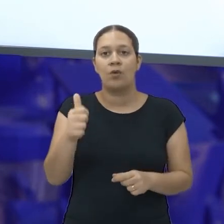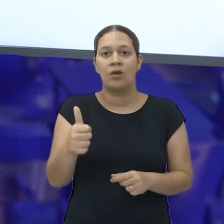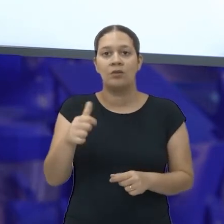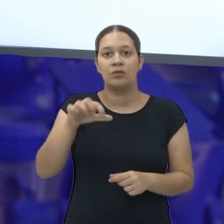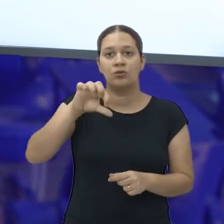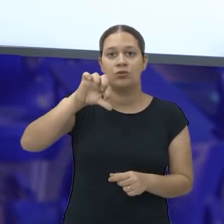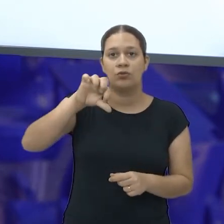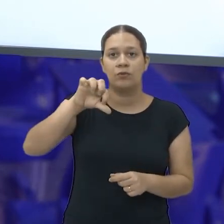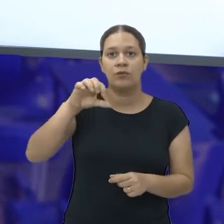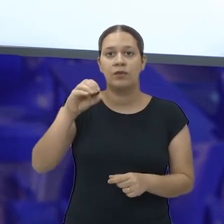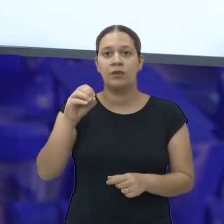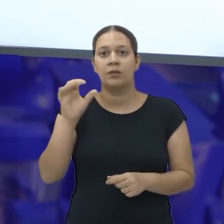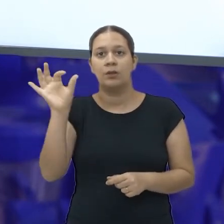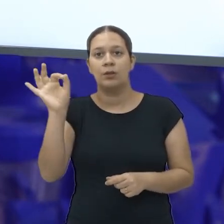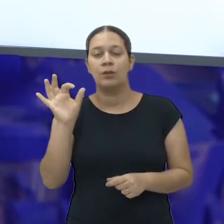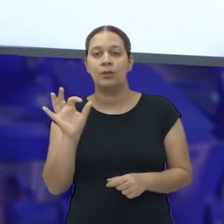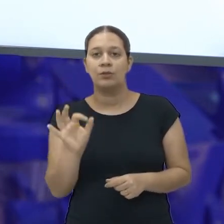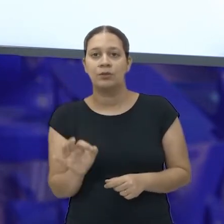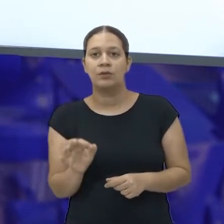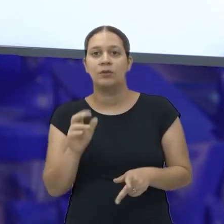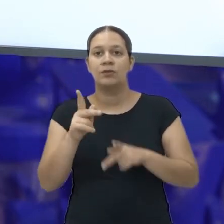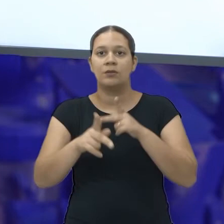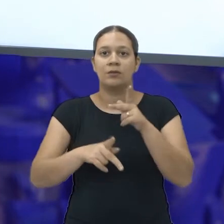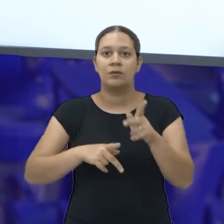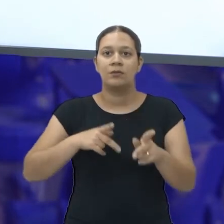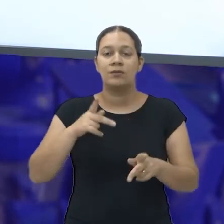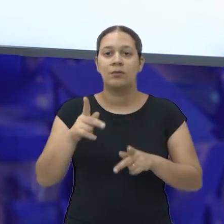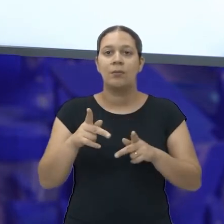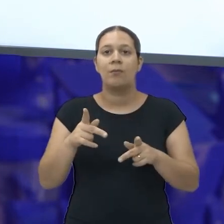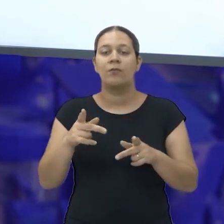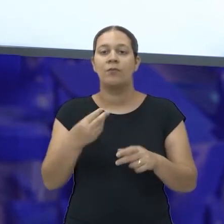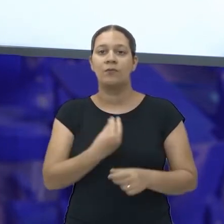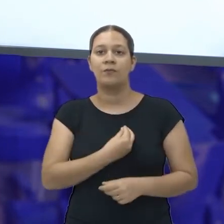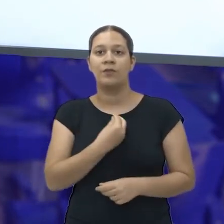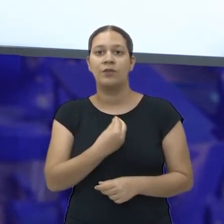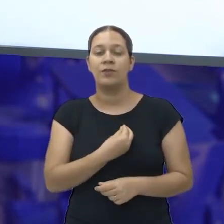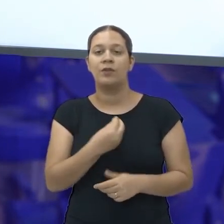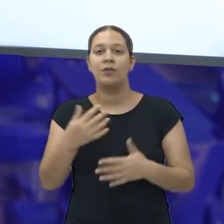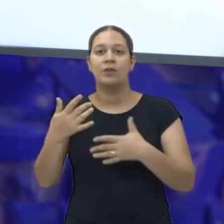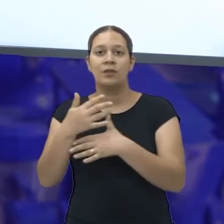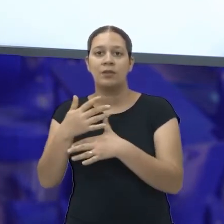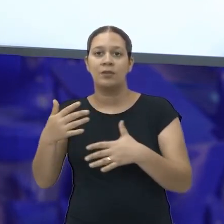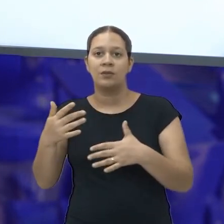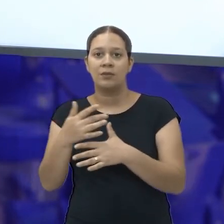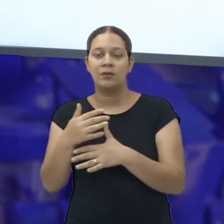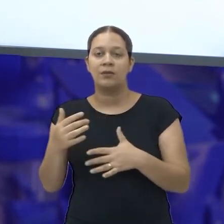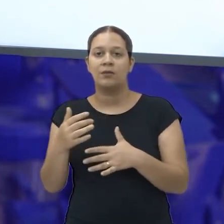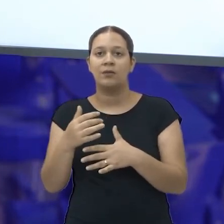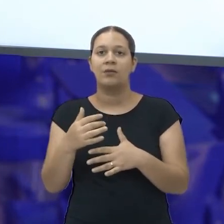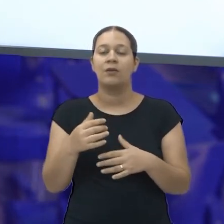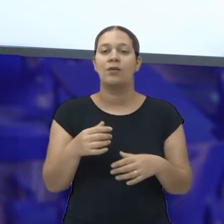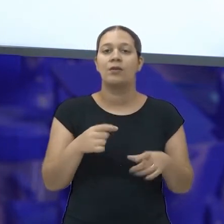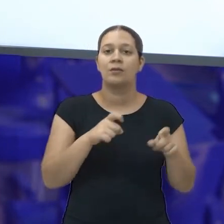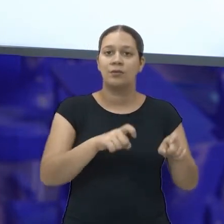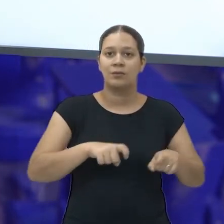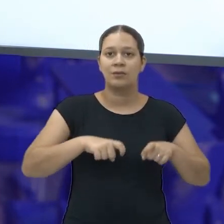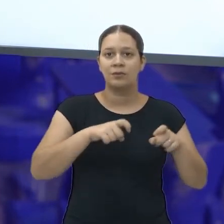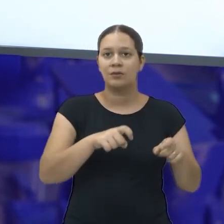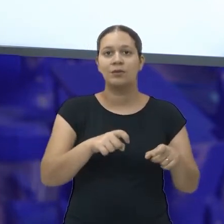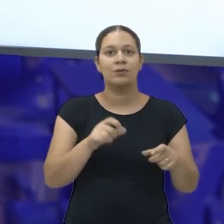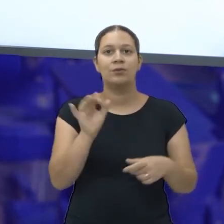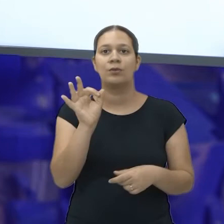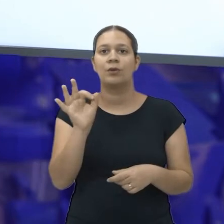quase 90% da população brasileira mora nas cidades, porque o campo já não pertence mais